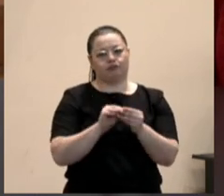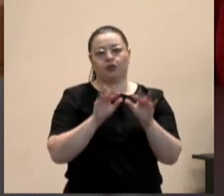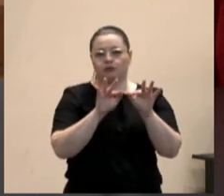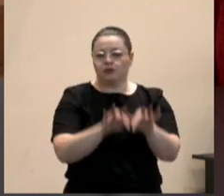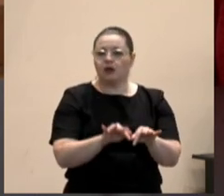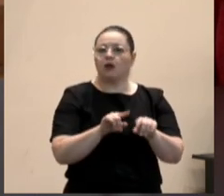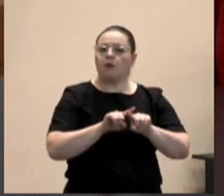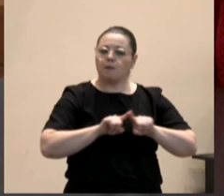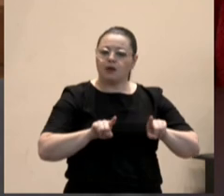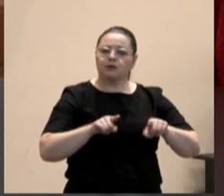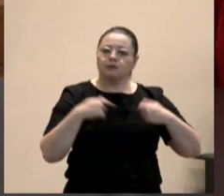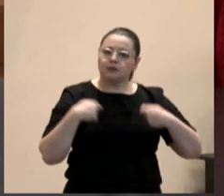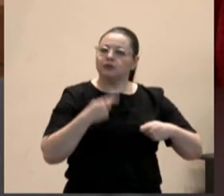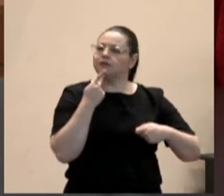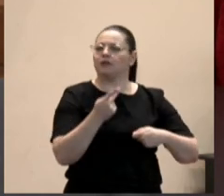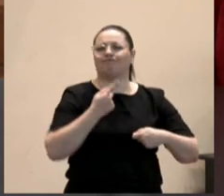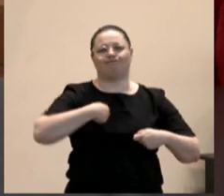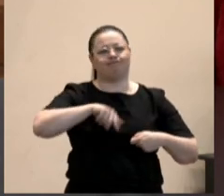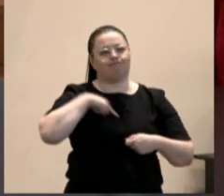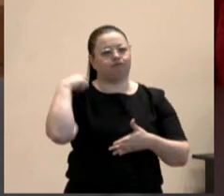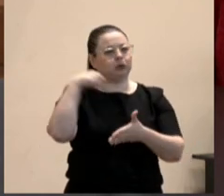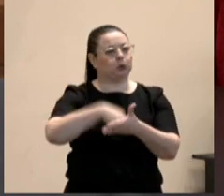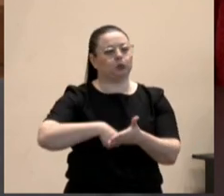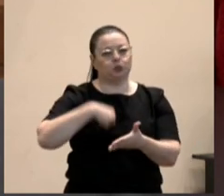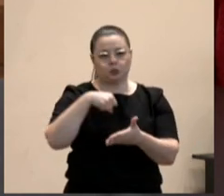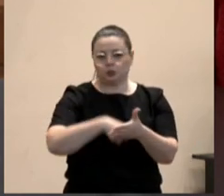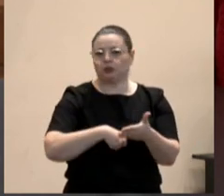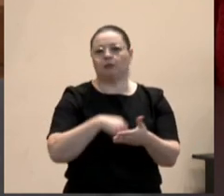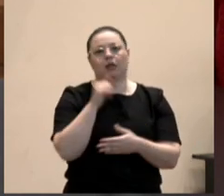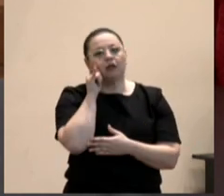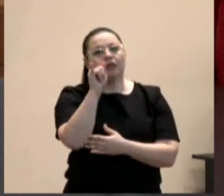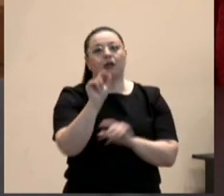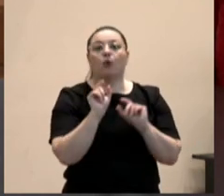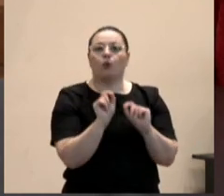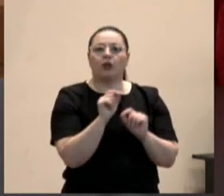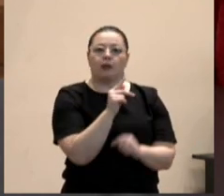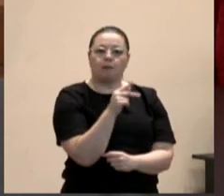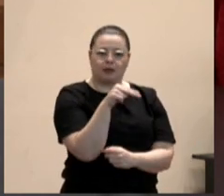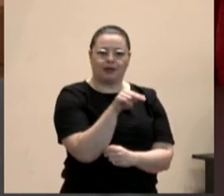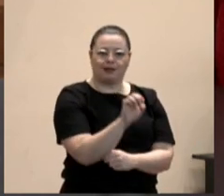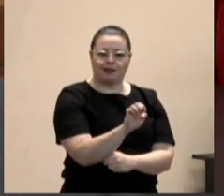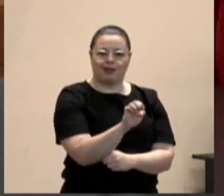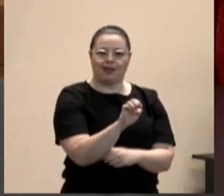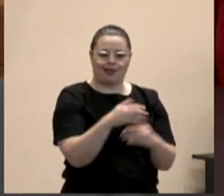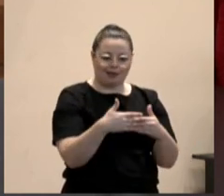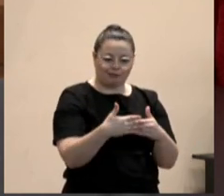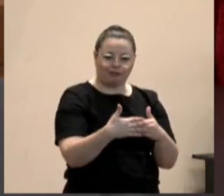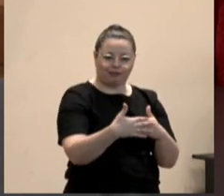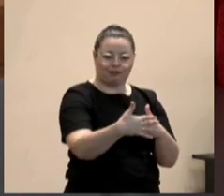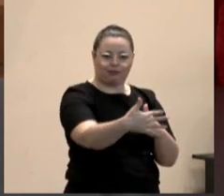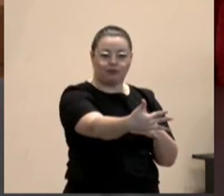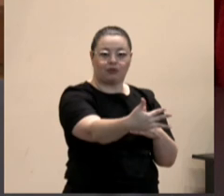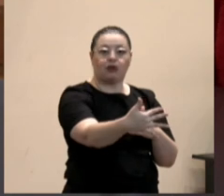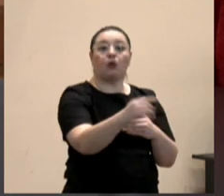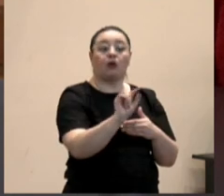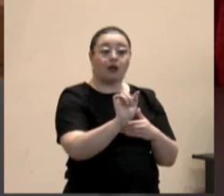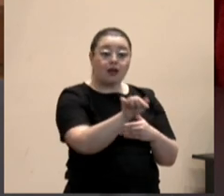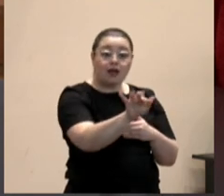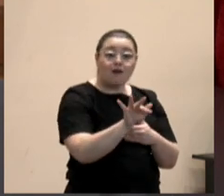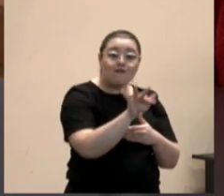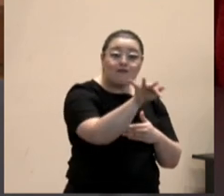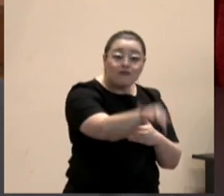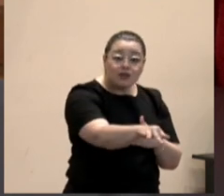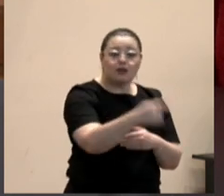luta para não chegar no final do PNE dos 10 anos com resultados que não